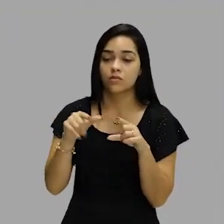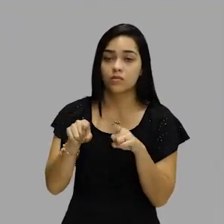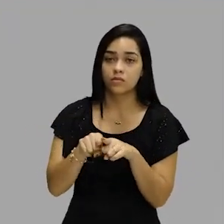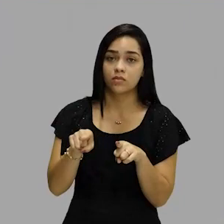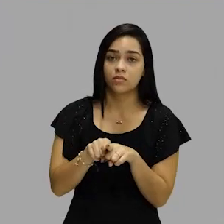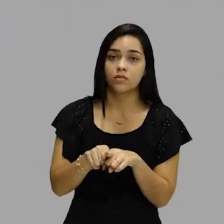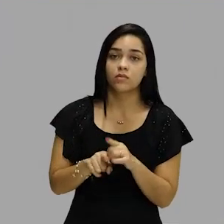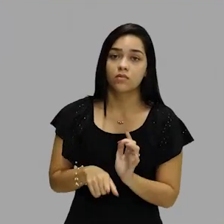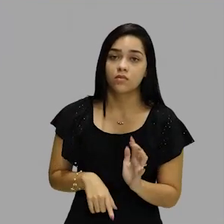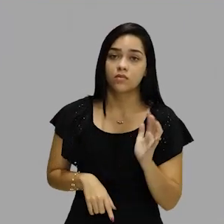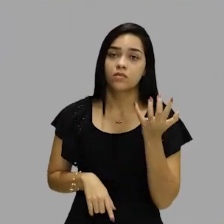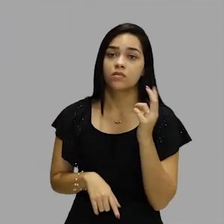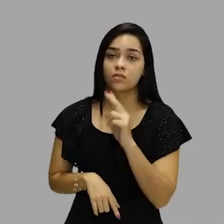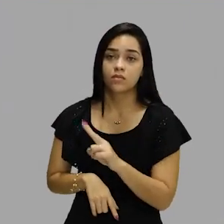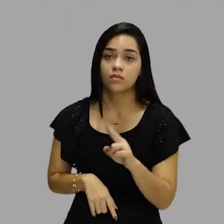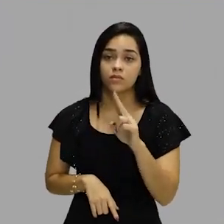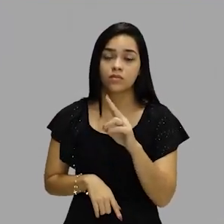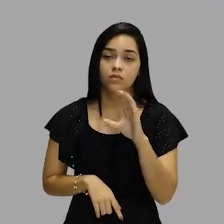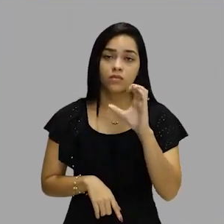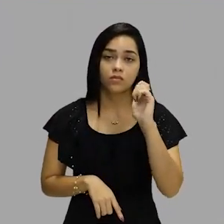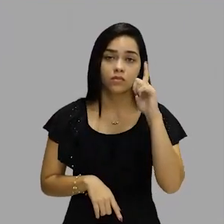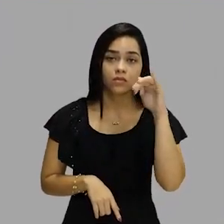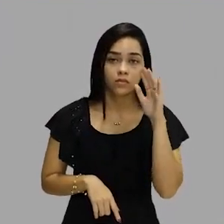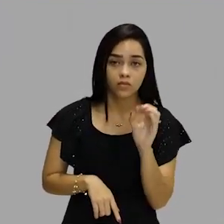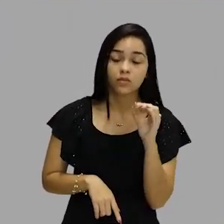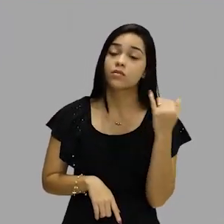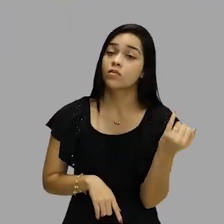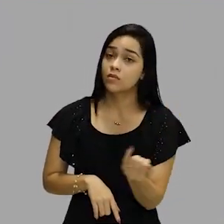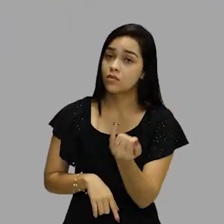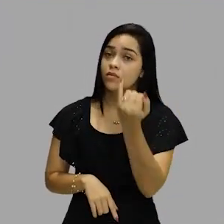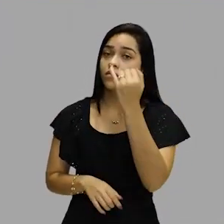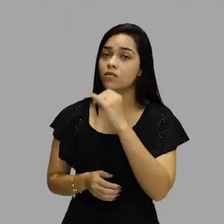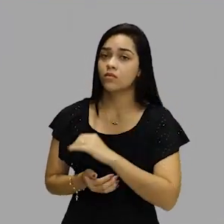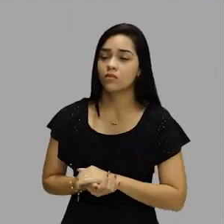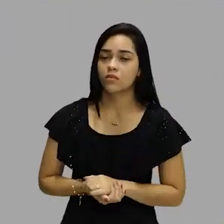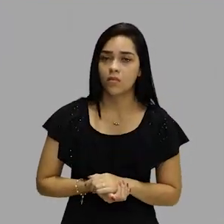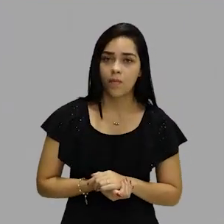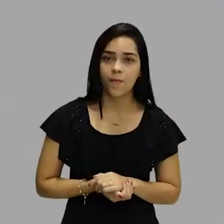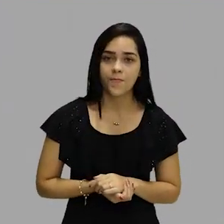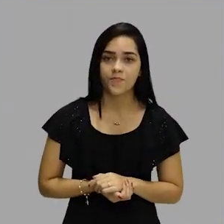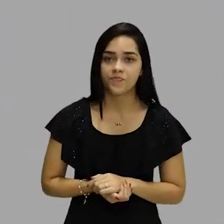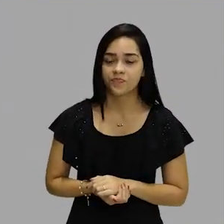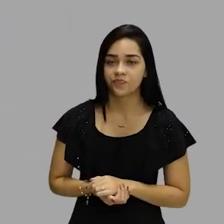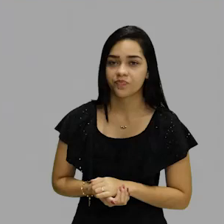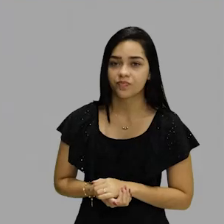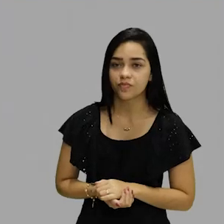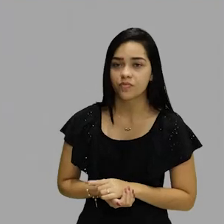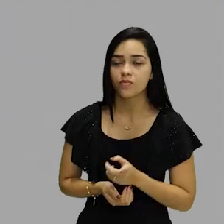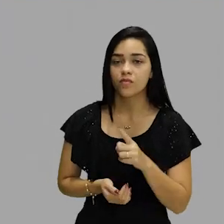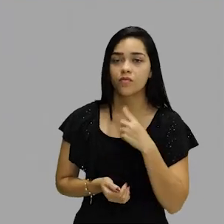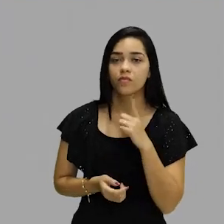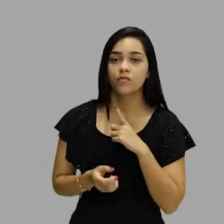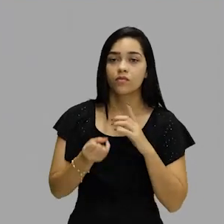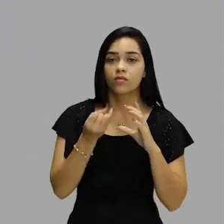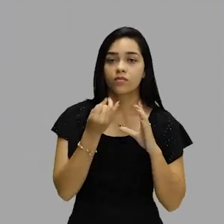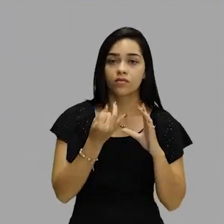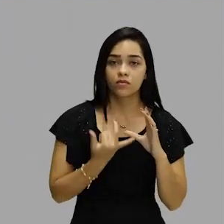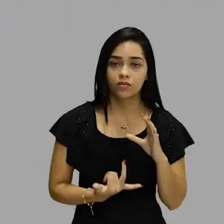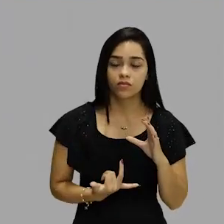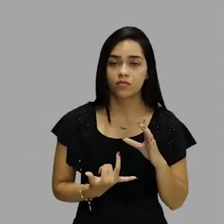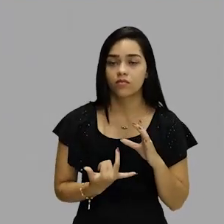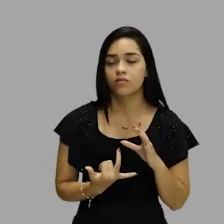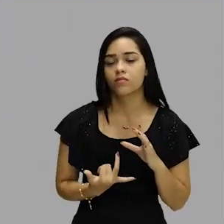está acontecendo a utilização do cálcio. O cálcio é importante, ok? Então, nós temos aqui as